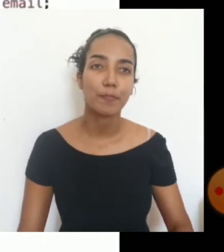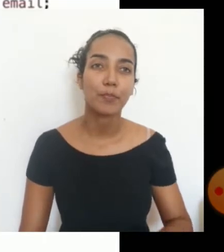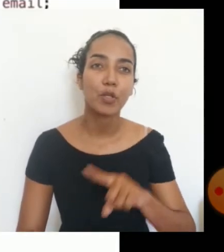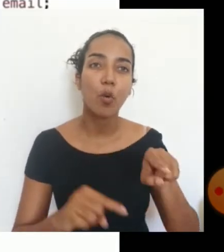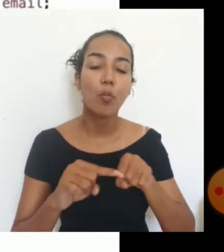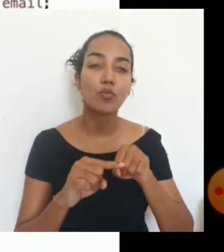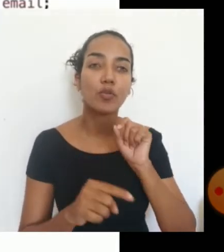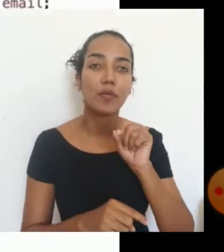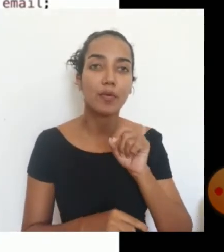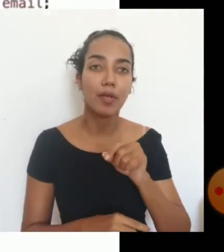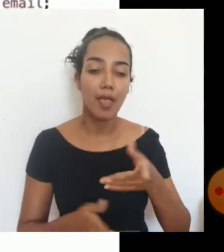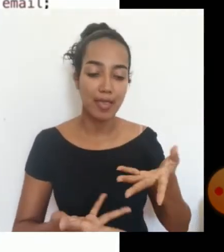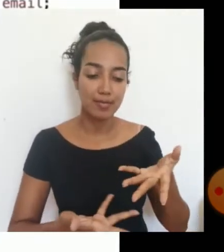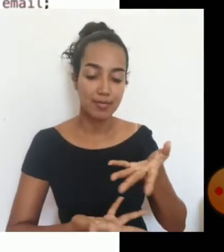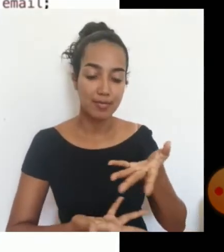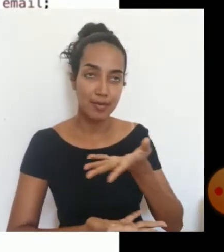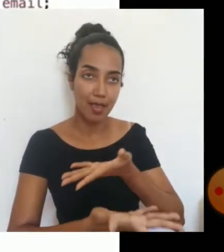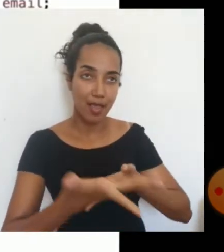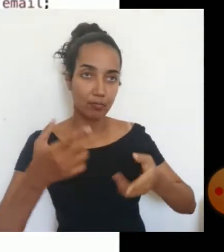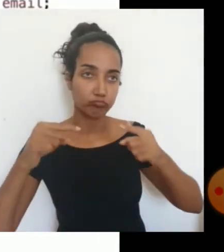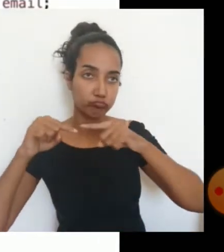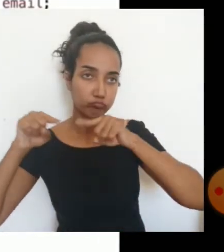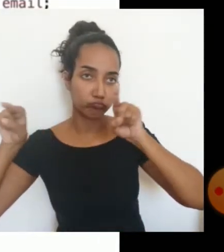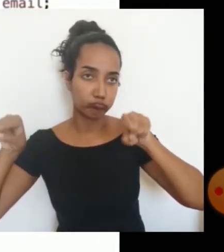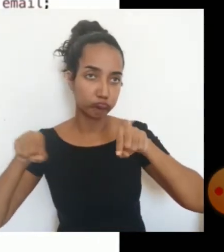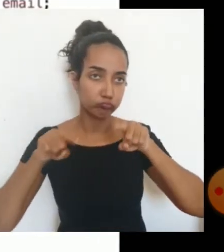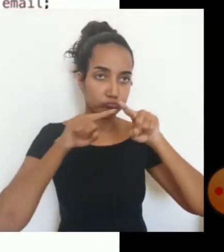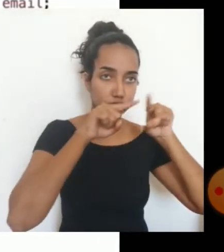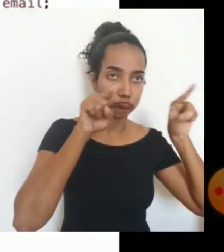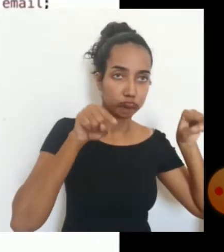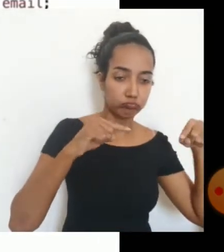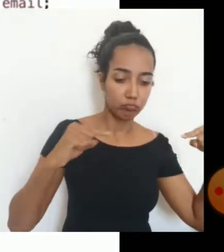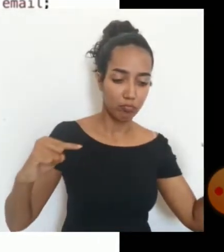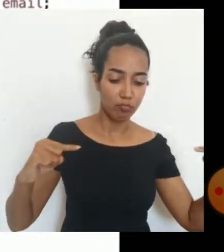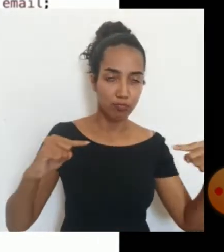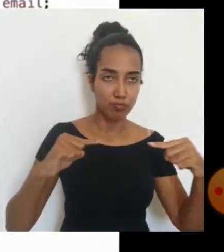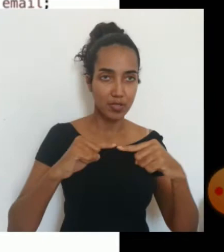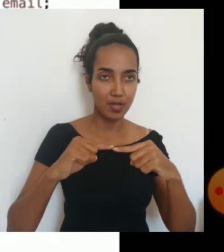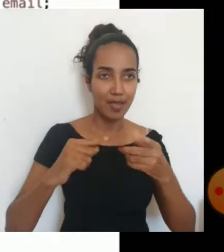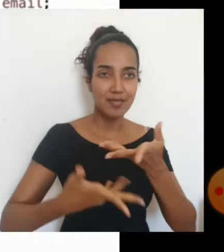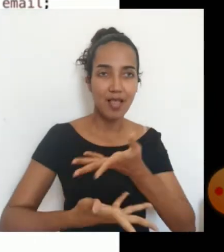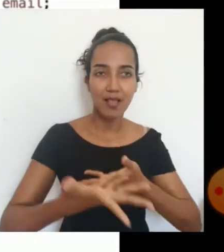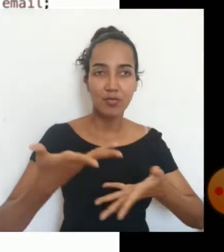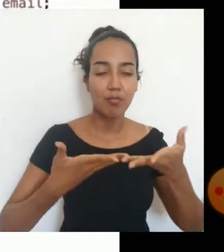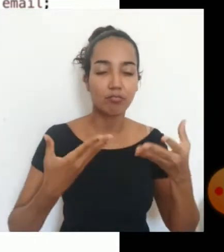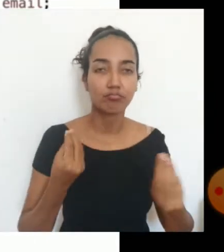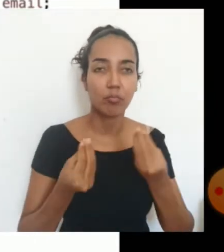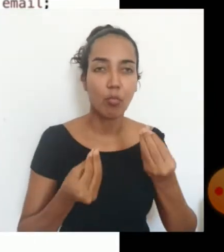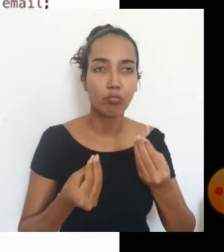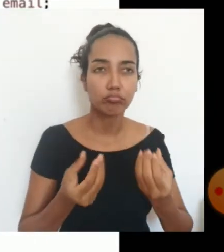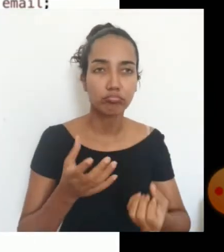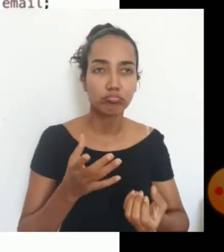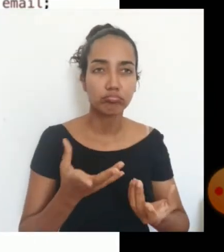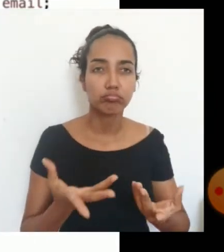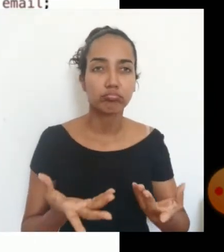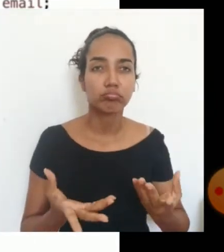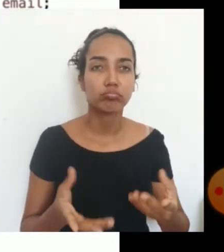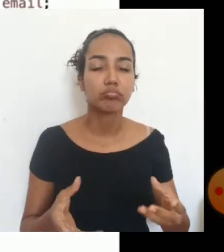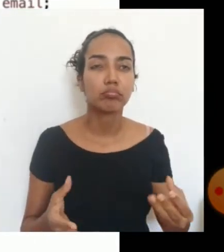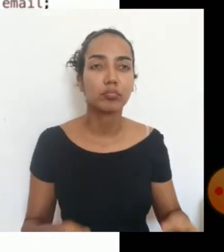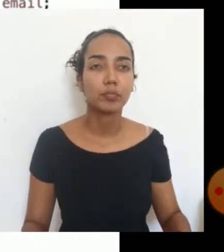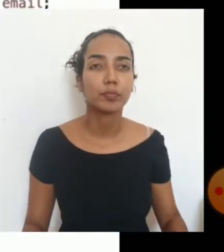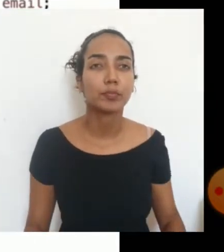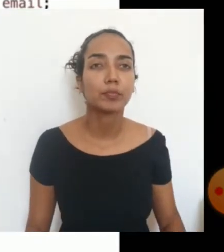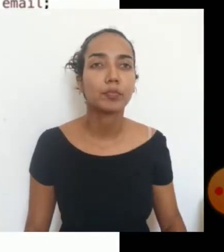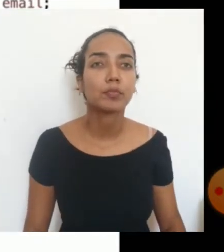que existe entre a classe conta e cliente. Vejam bem, essa é uma decisão de implementação que pode, e